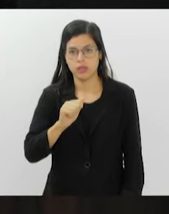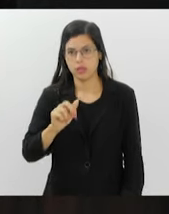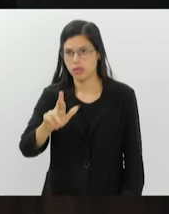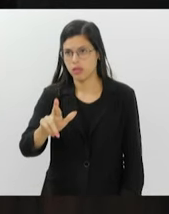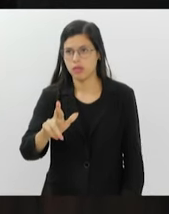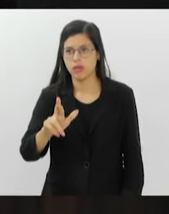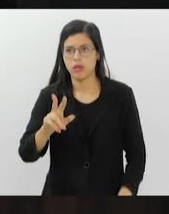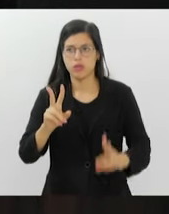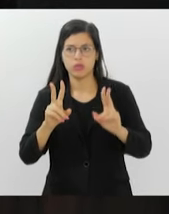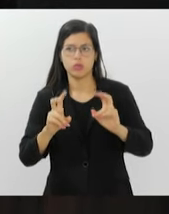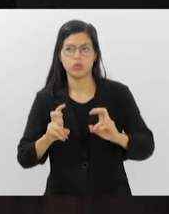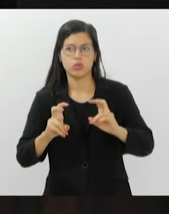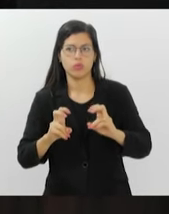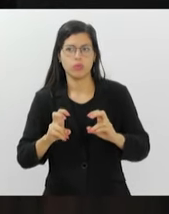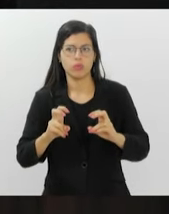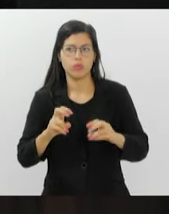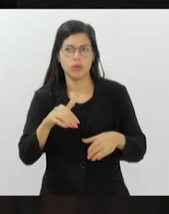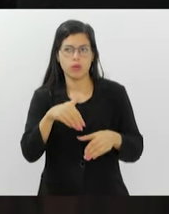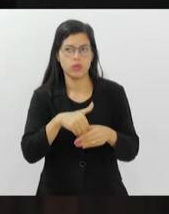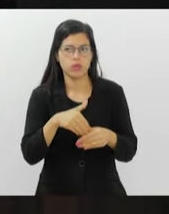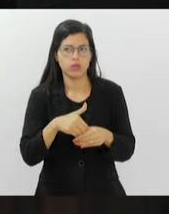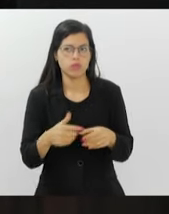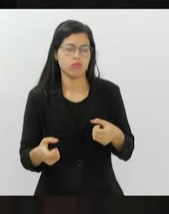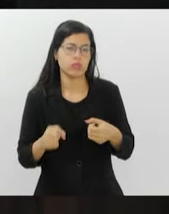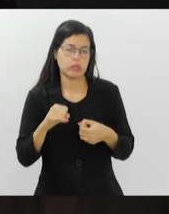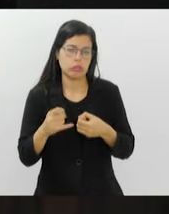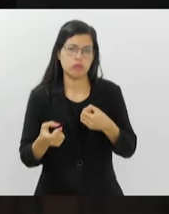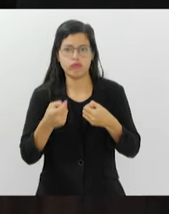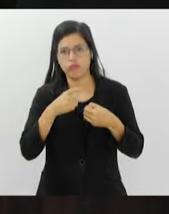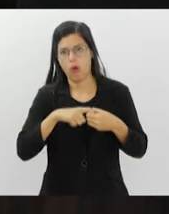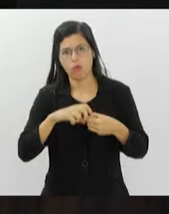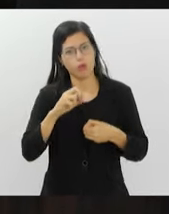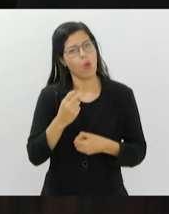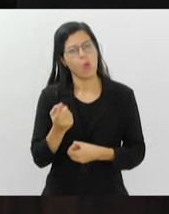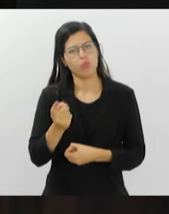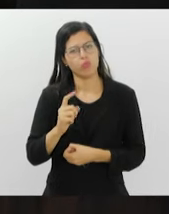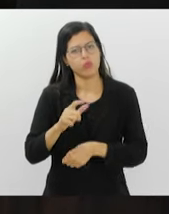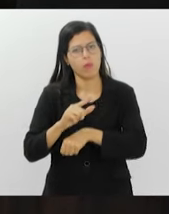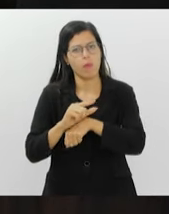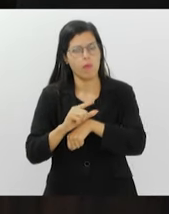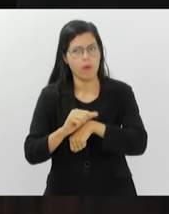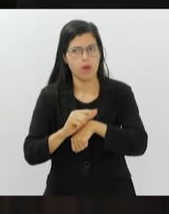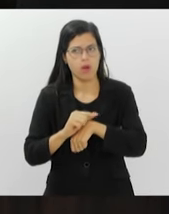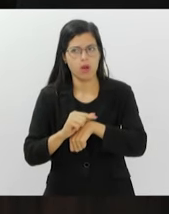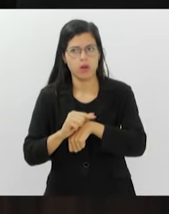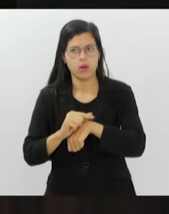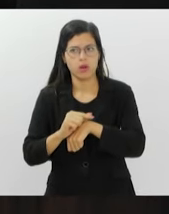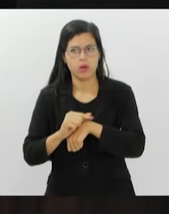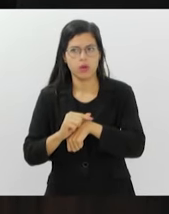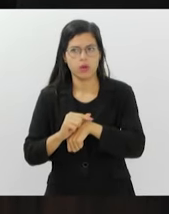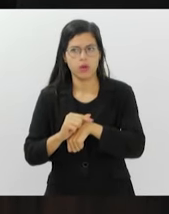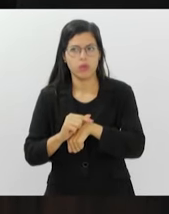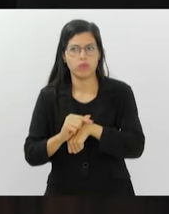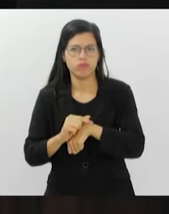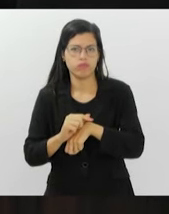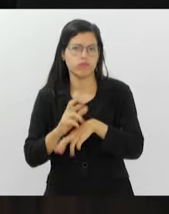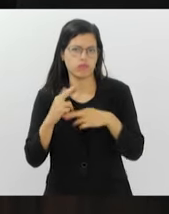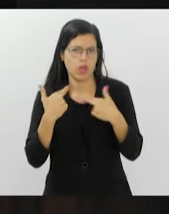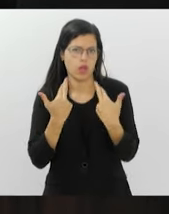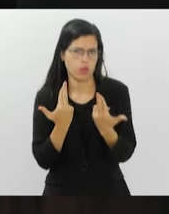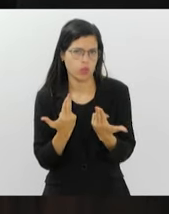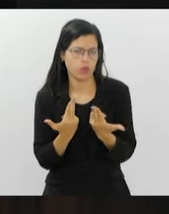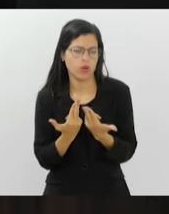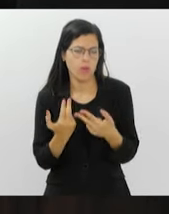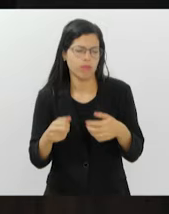a questão da deliberação do retorno ou não do horário eh dessa sessão